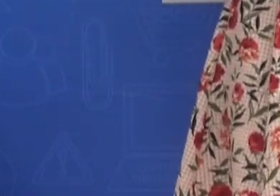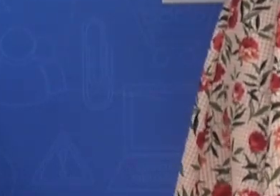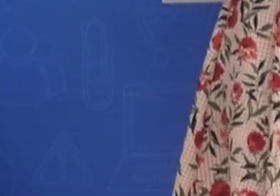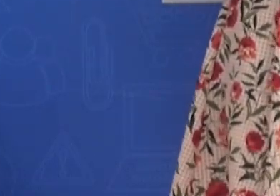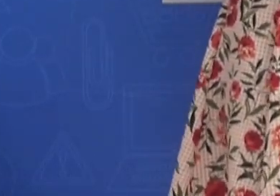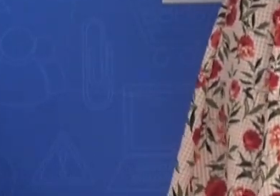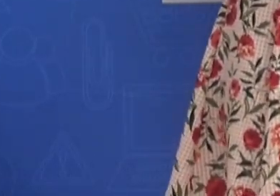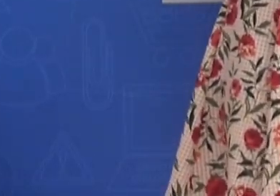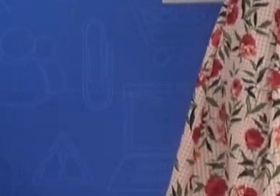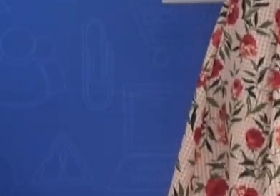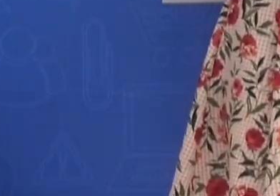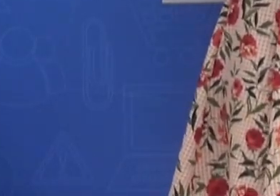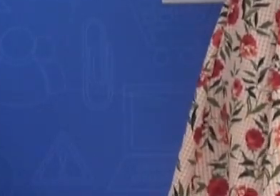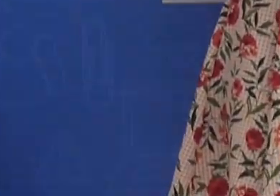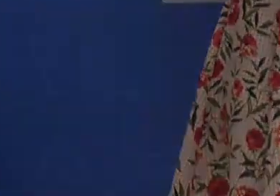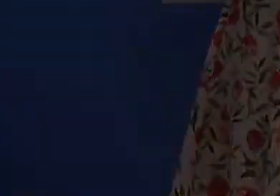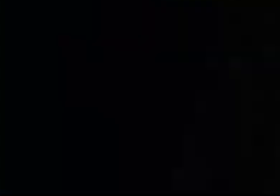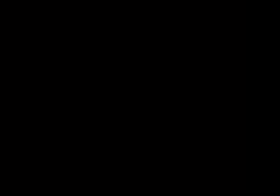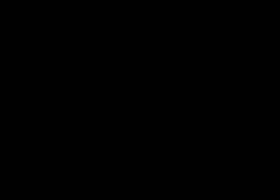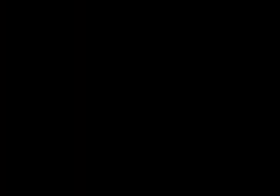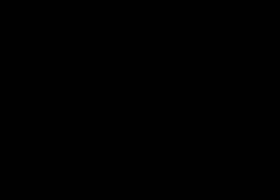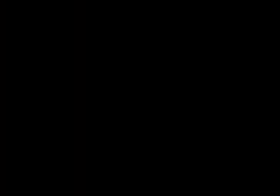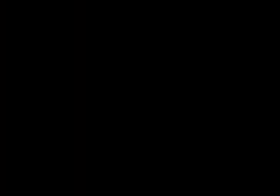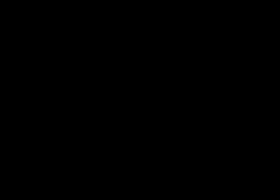Luciano Huck.